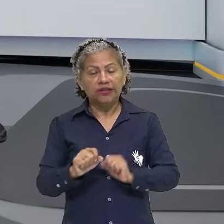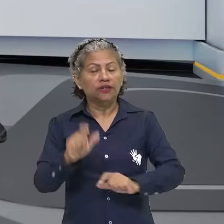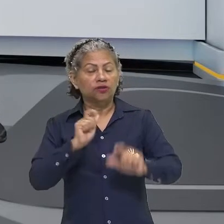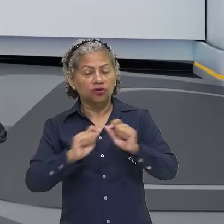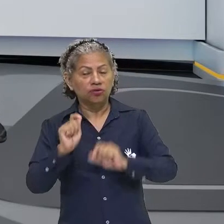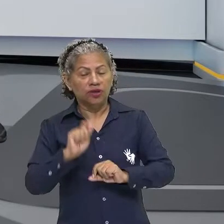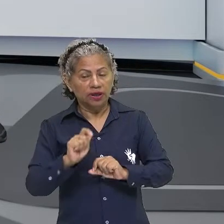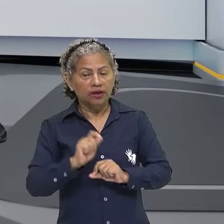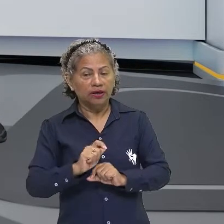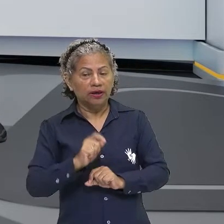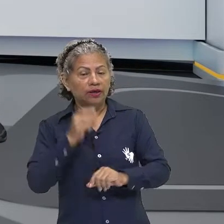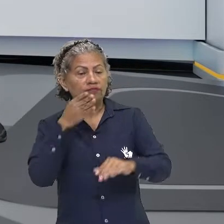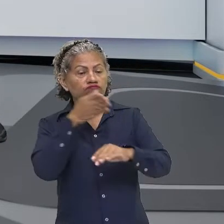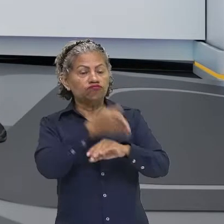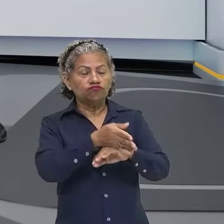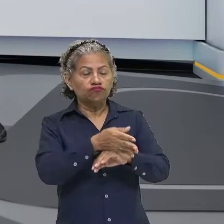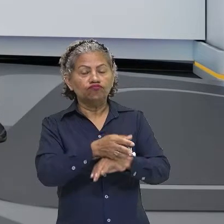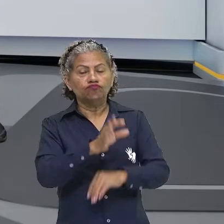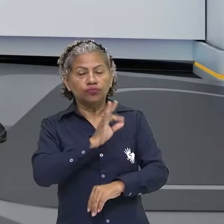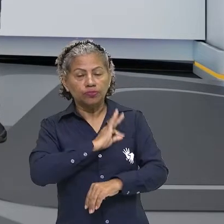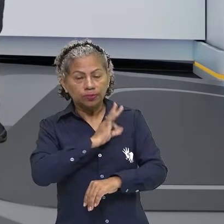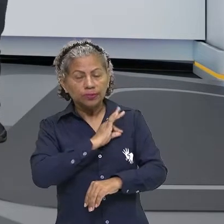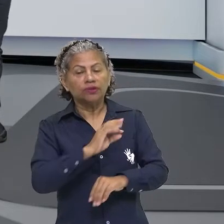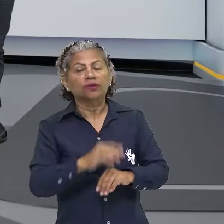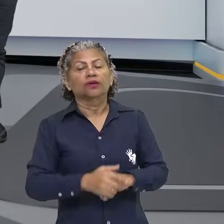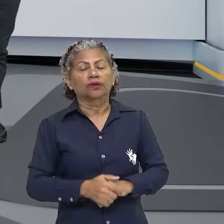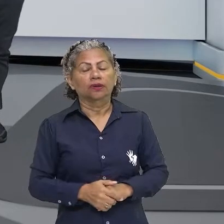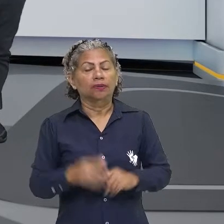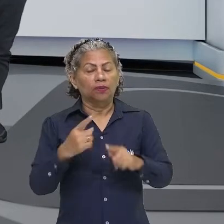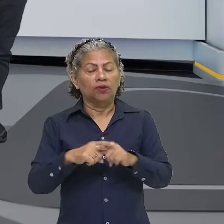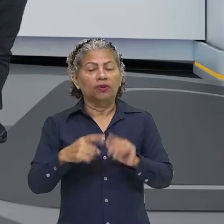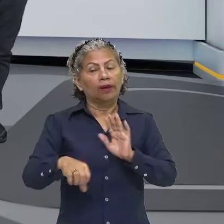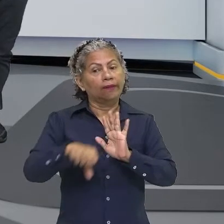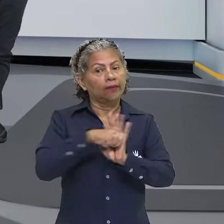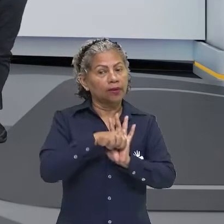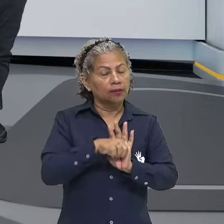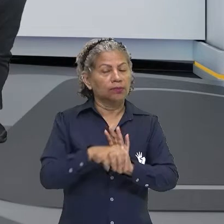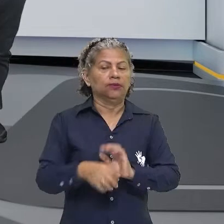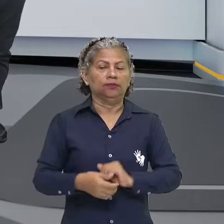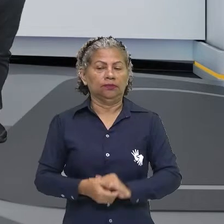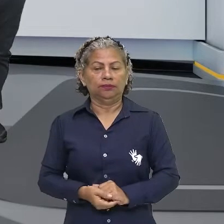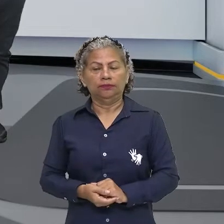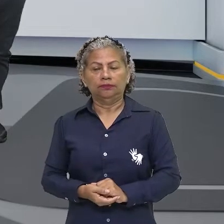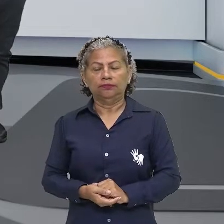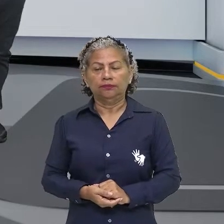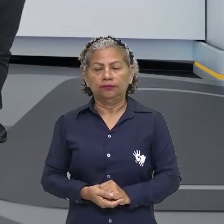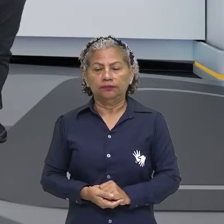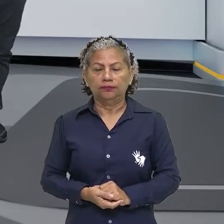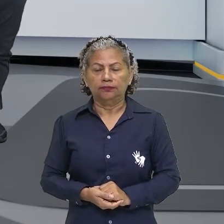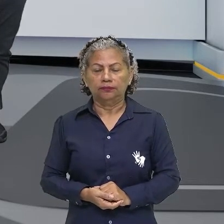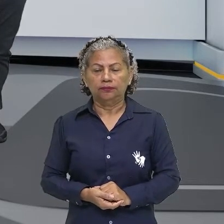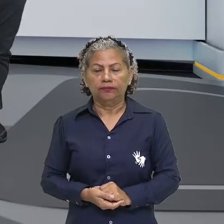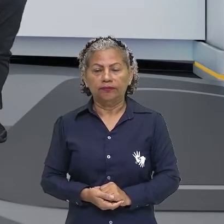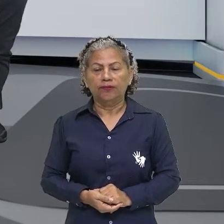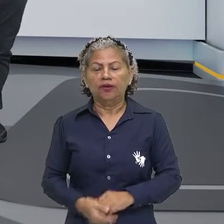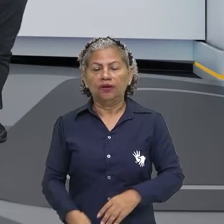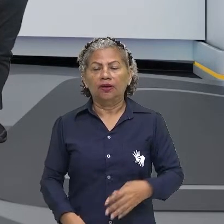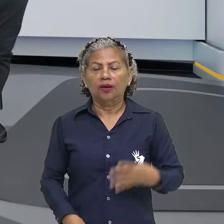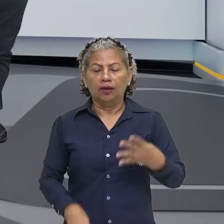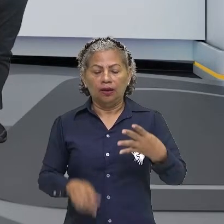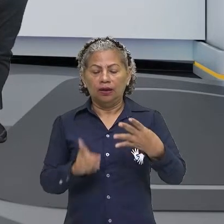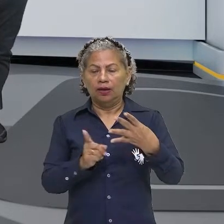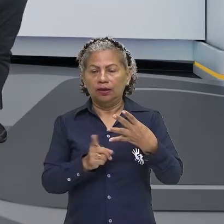da liberdade de expressão para crime, tá? Então, vamos para a dica 4.